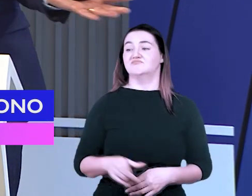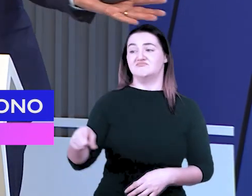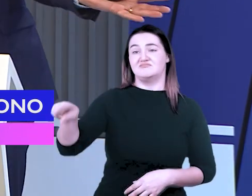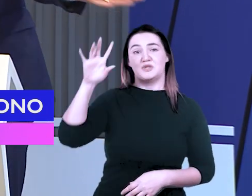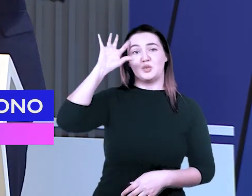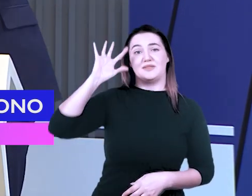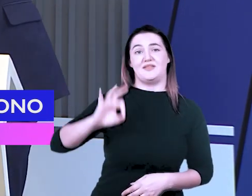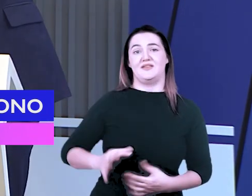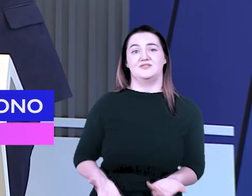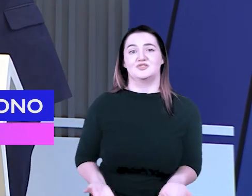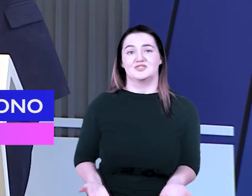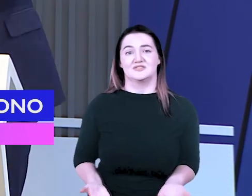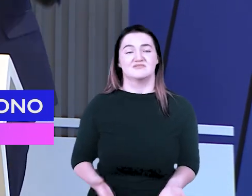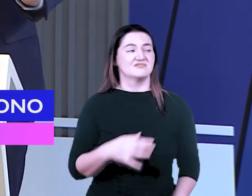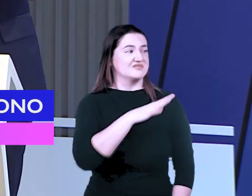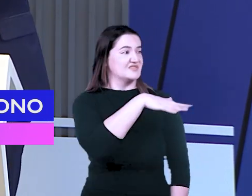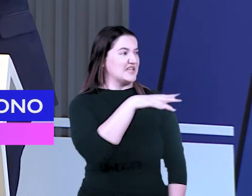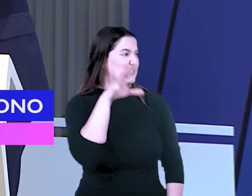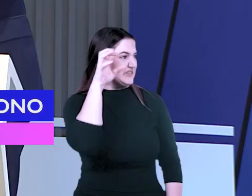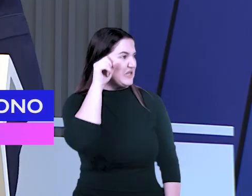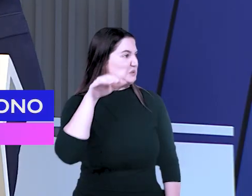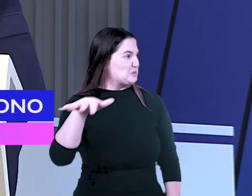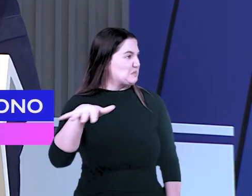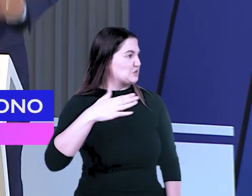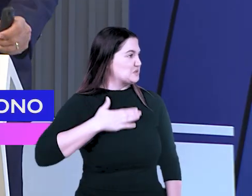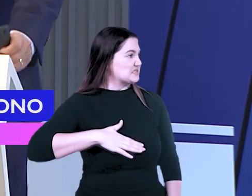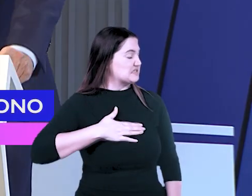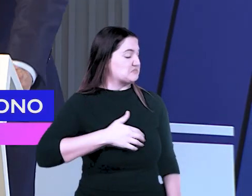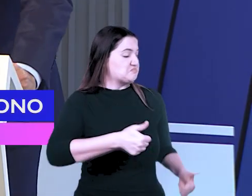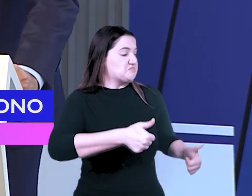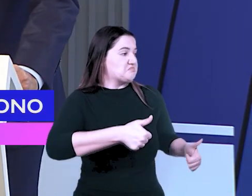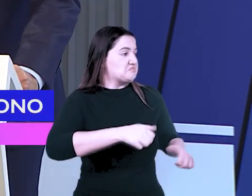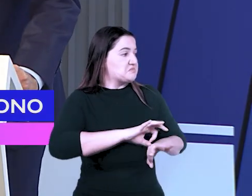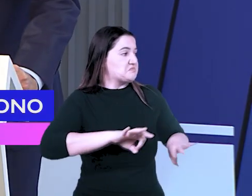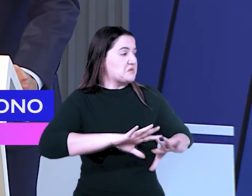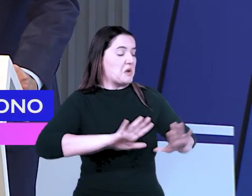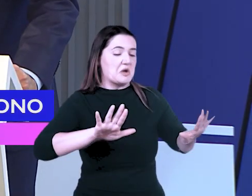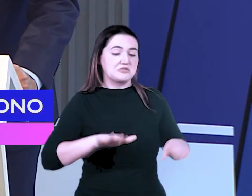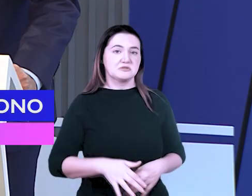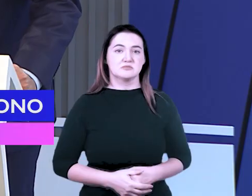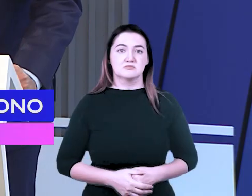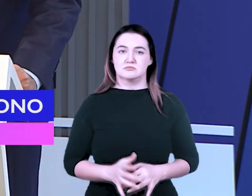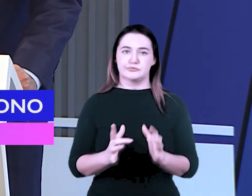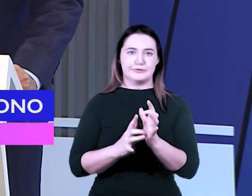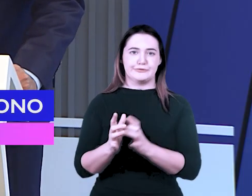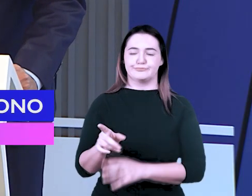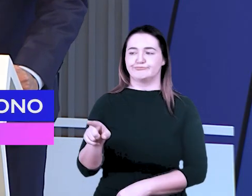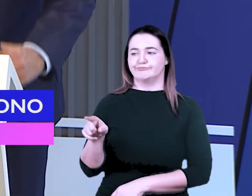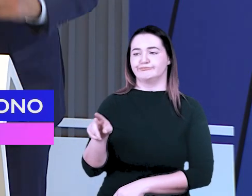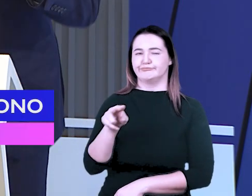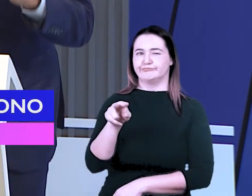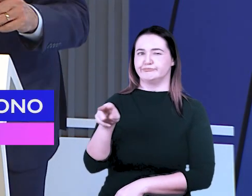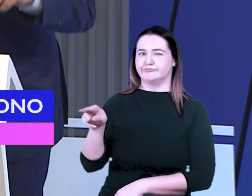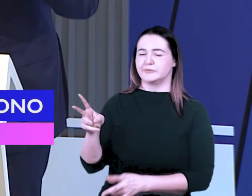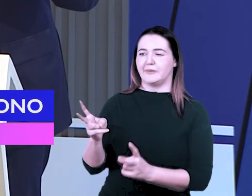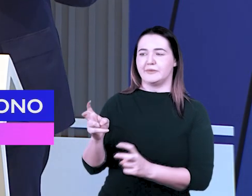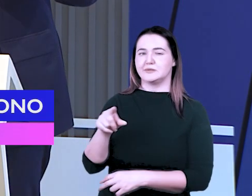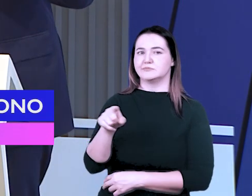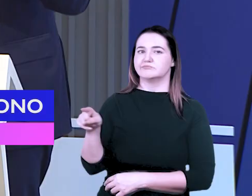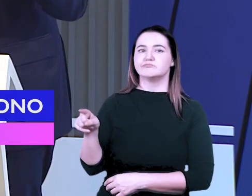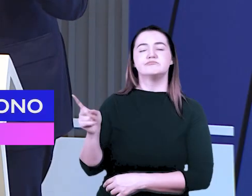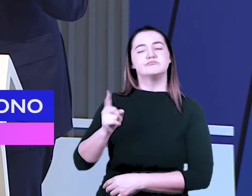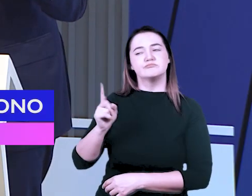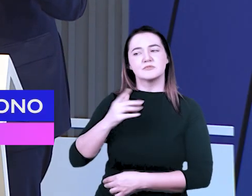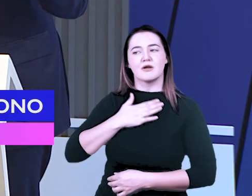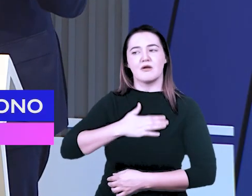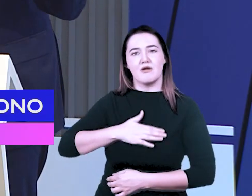mas se ele está dormindo, vamos deixar ele lá tranquilo, porque está repousando, está tudo em paz. E Jesus tem que claramente explicar para